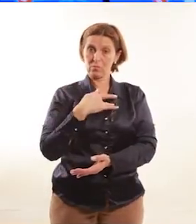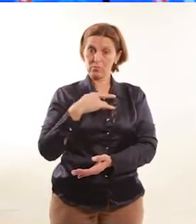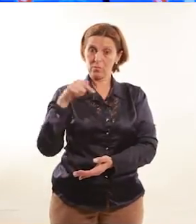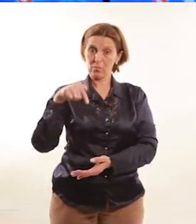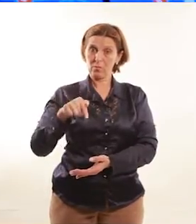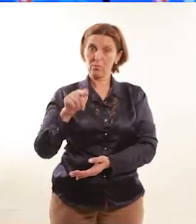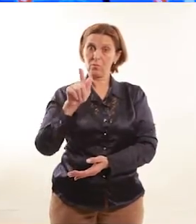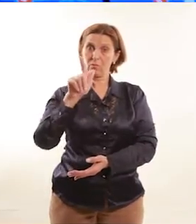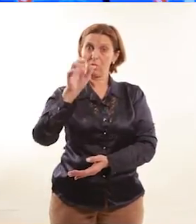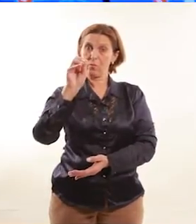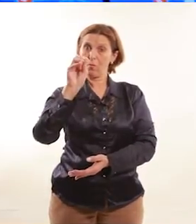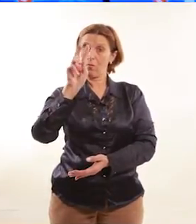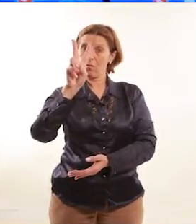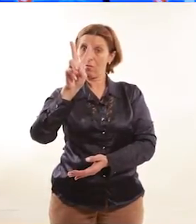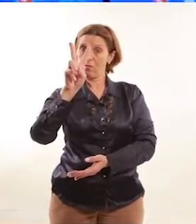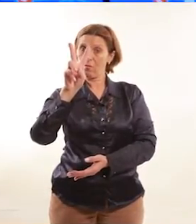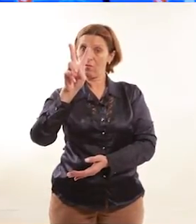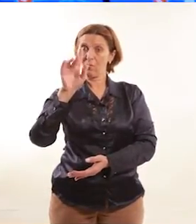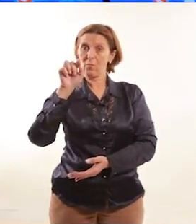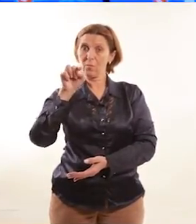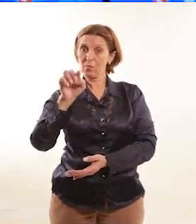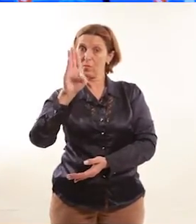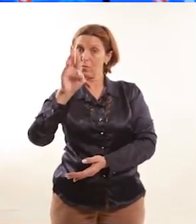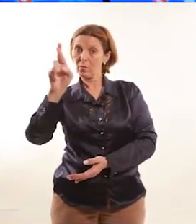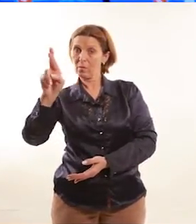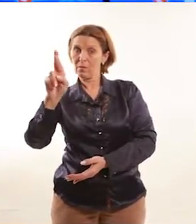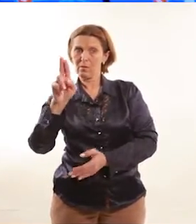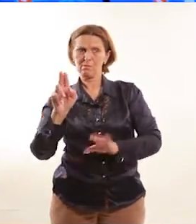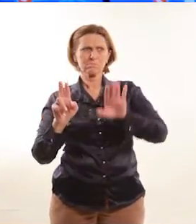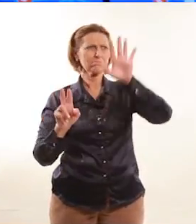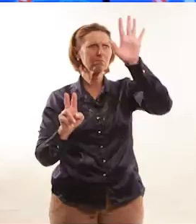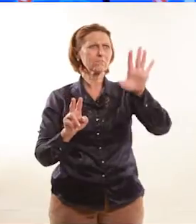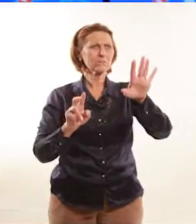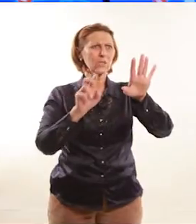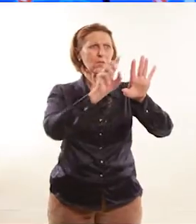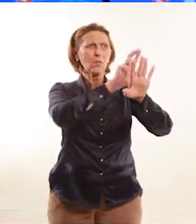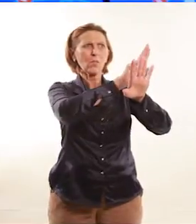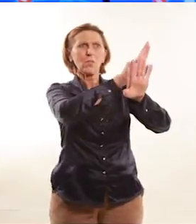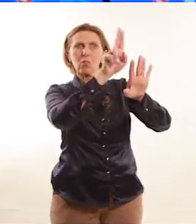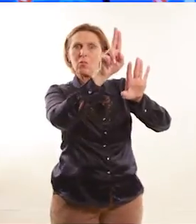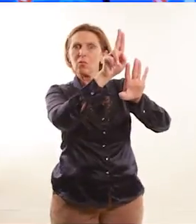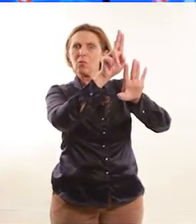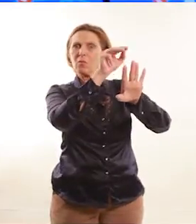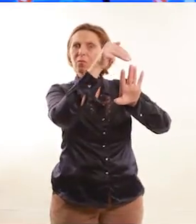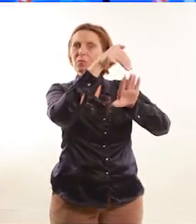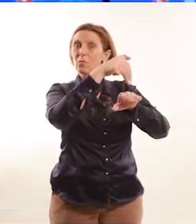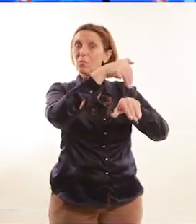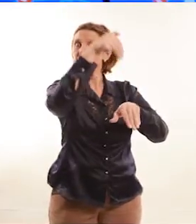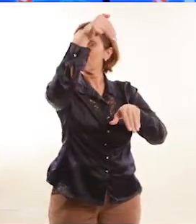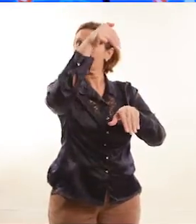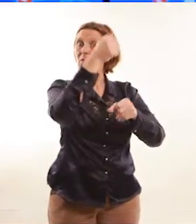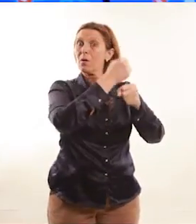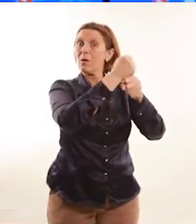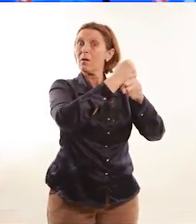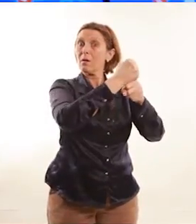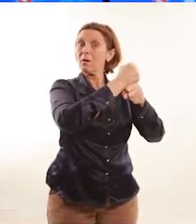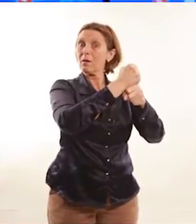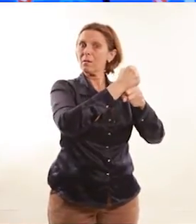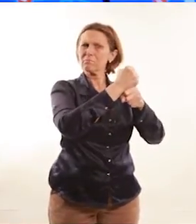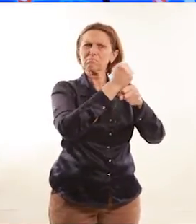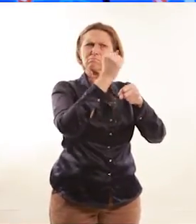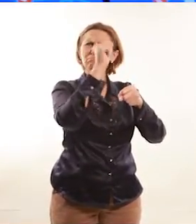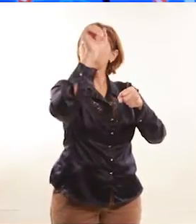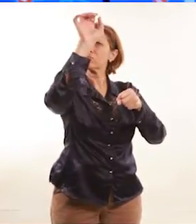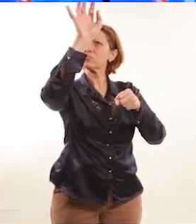www.fns.saude.gov.br. Do lado esquerdo da tela vai ter um campo de consulta, vocês podem colocar ali o nome do município de vocês e o ano, e aí